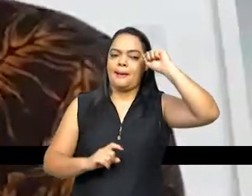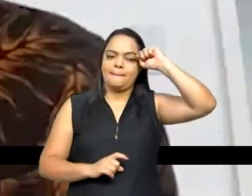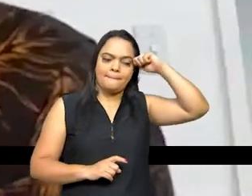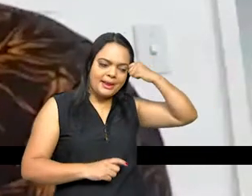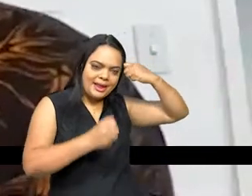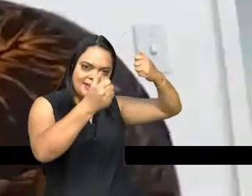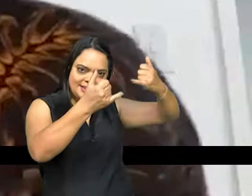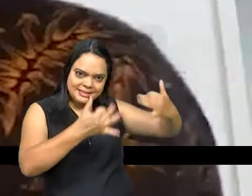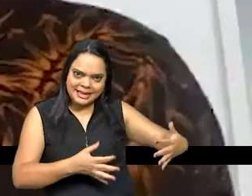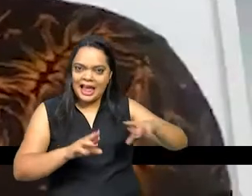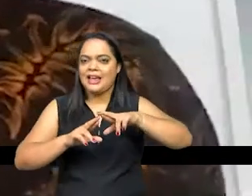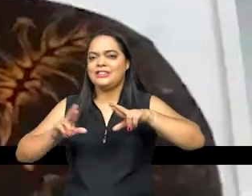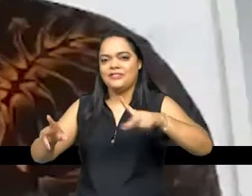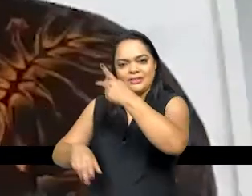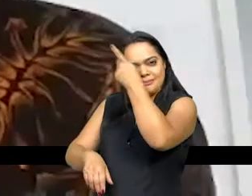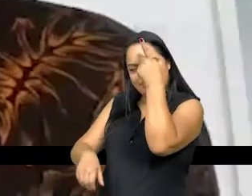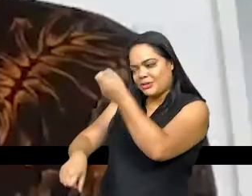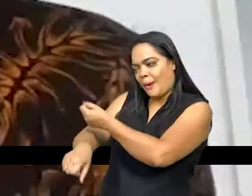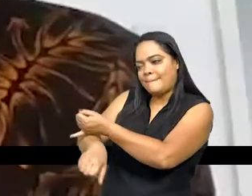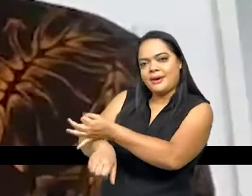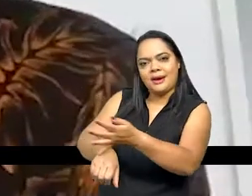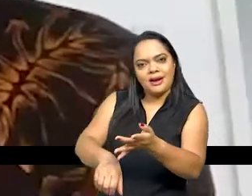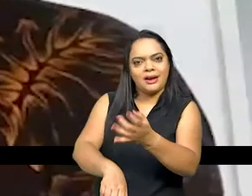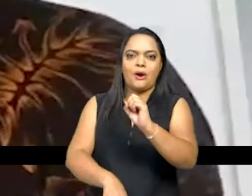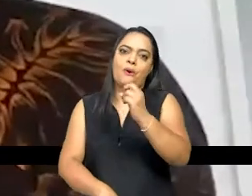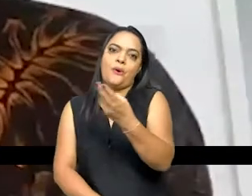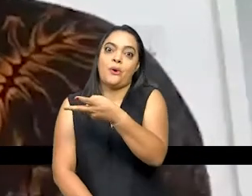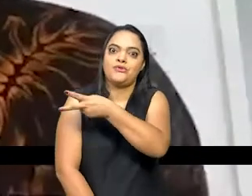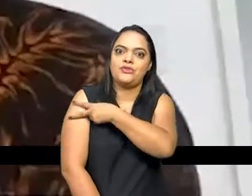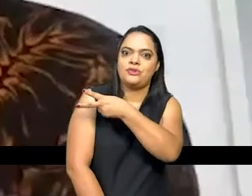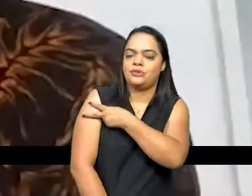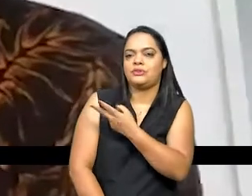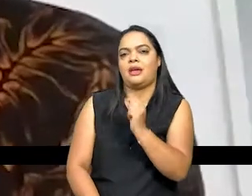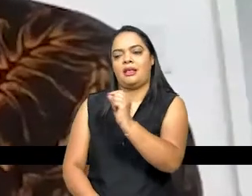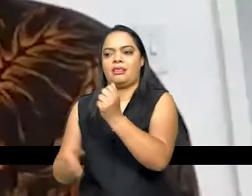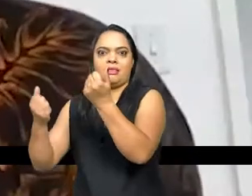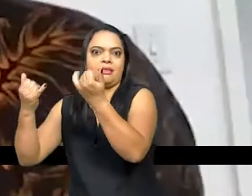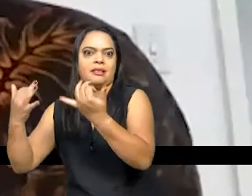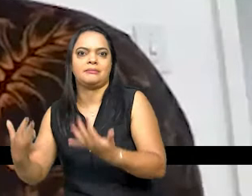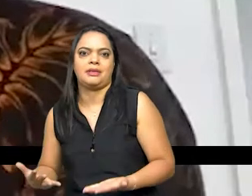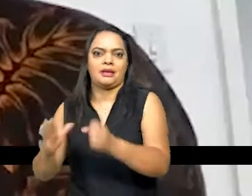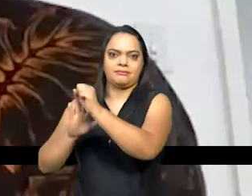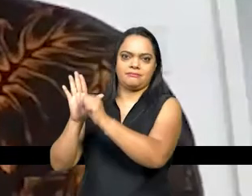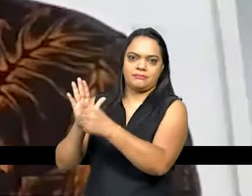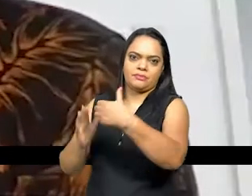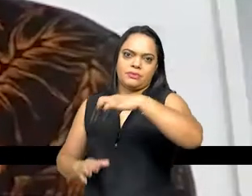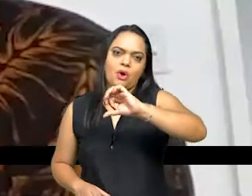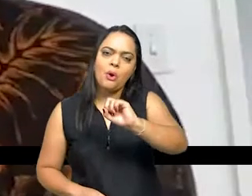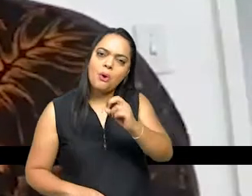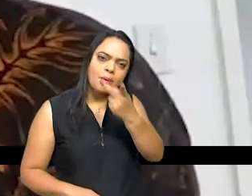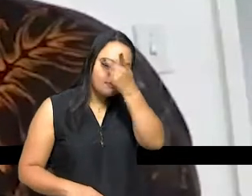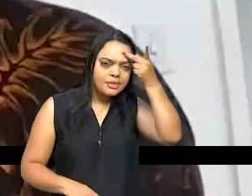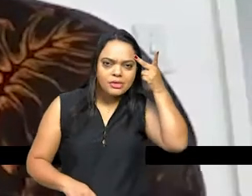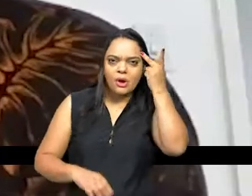vista do Floresta Fernandes, ou do ponto de vista senhorial, lá do século XIX, ou do ponto de vista dos abolicionistas